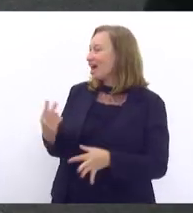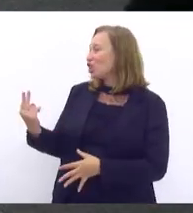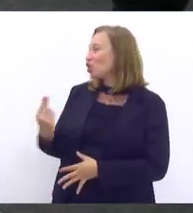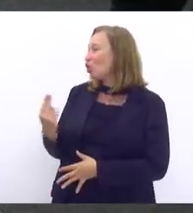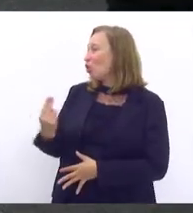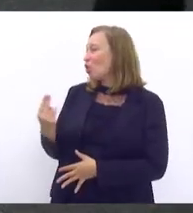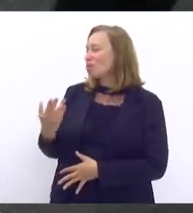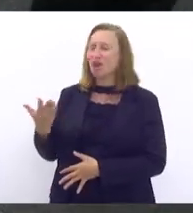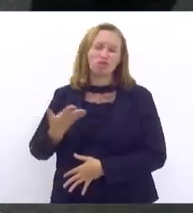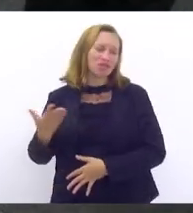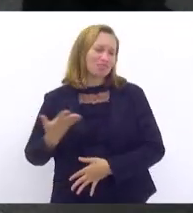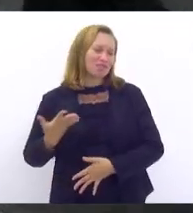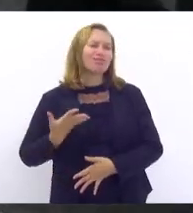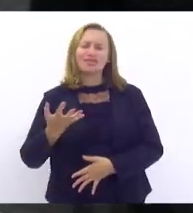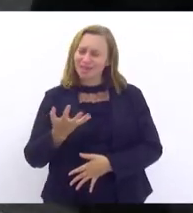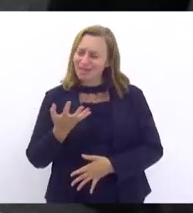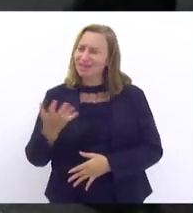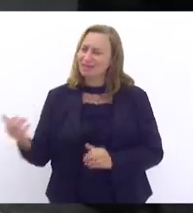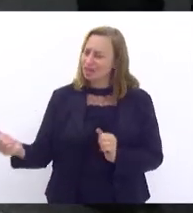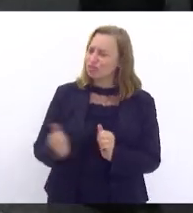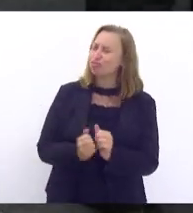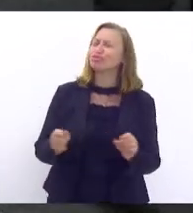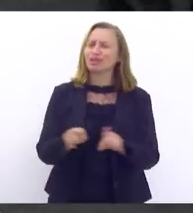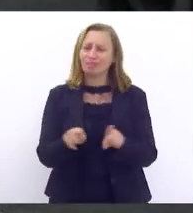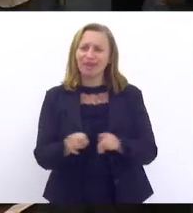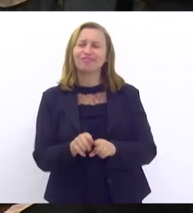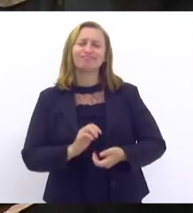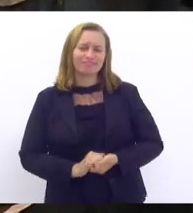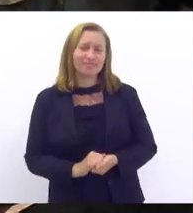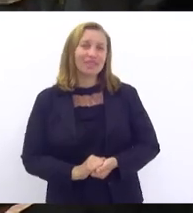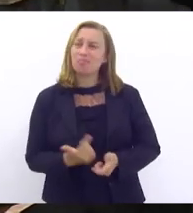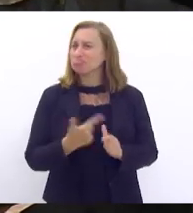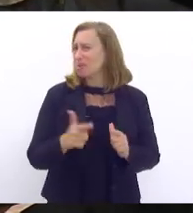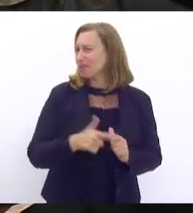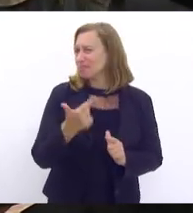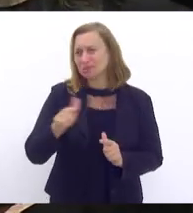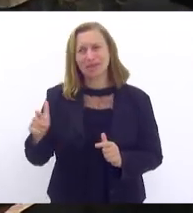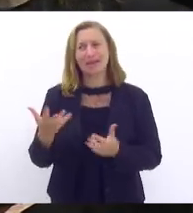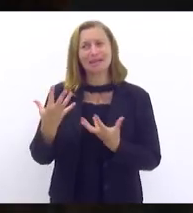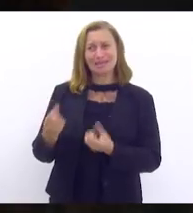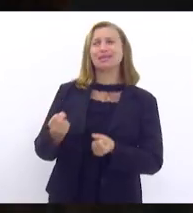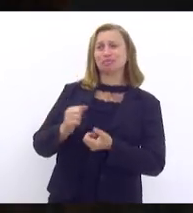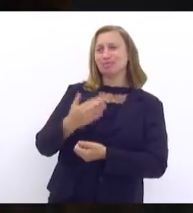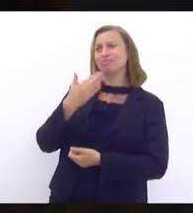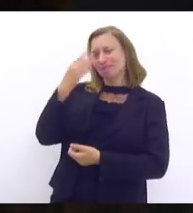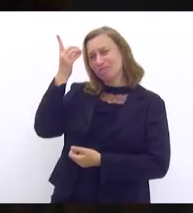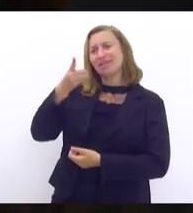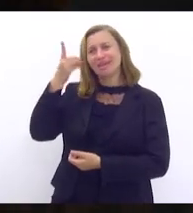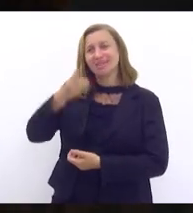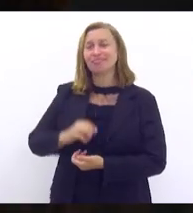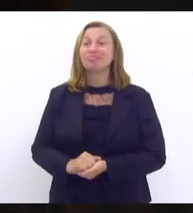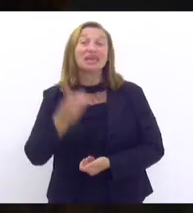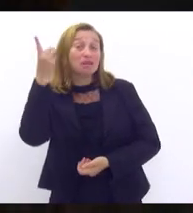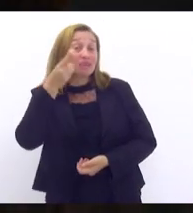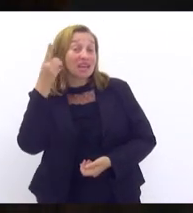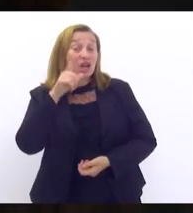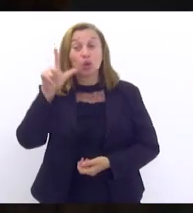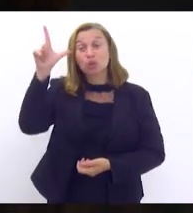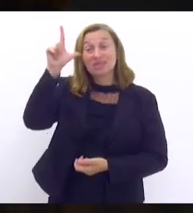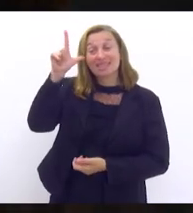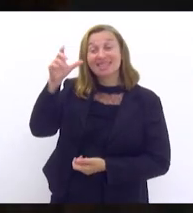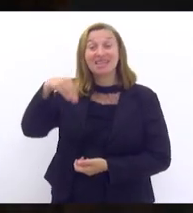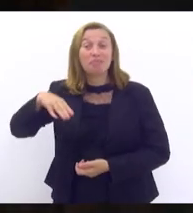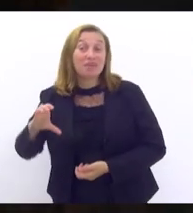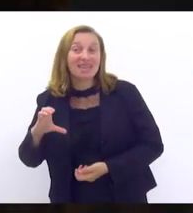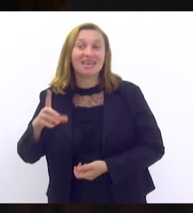colegas do plenário que quisessem participar também. Obrigada. Sem problema, deferido, deputada. Deputada Lucinha, deputado